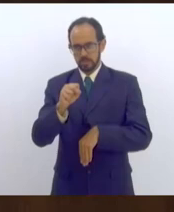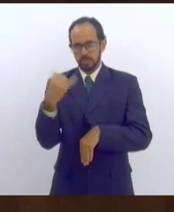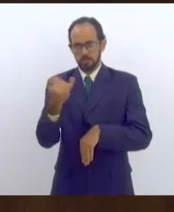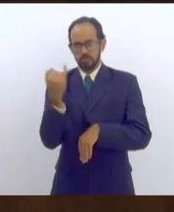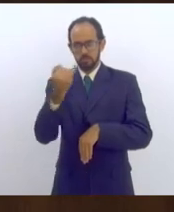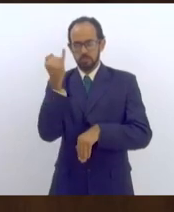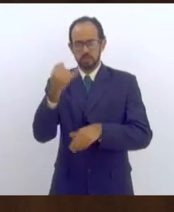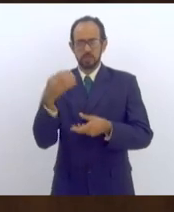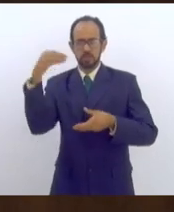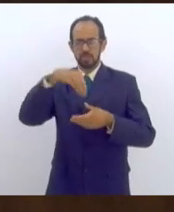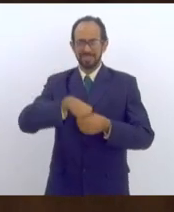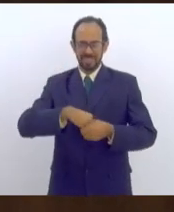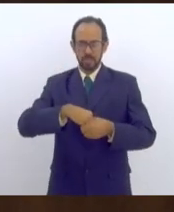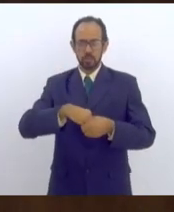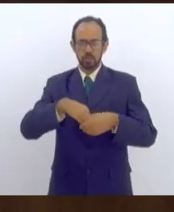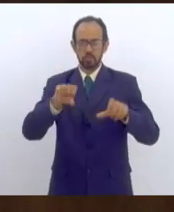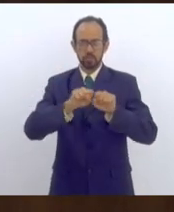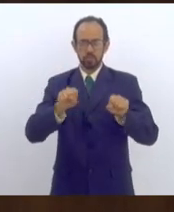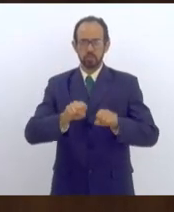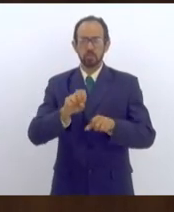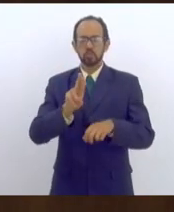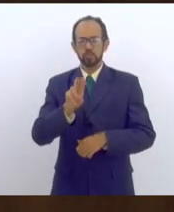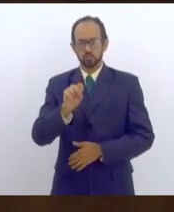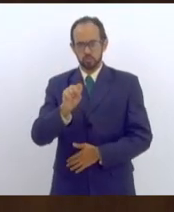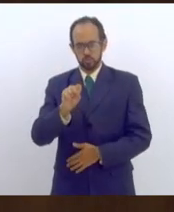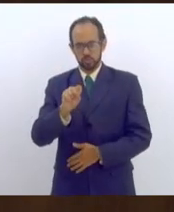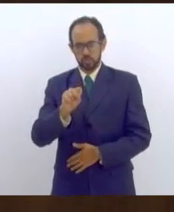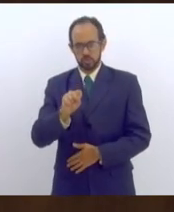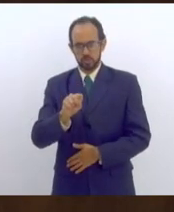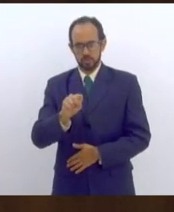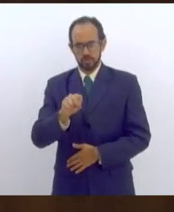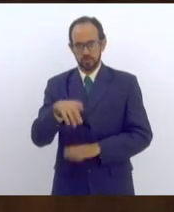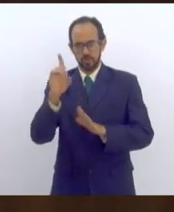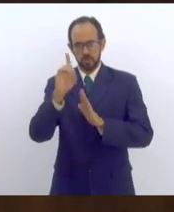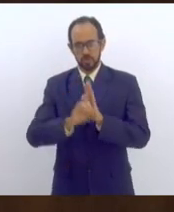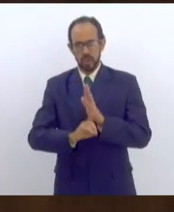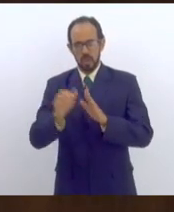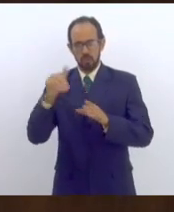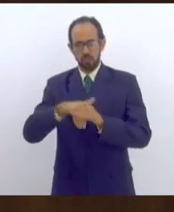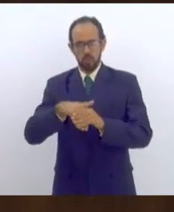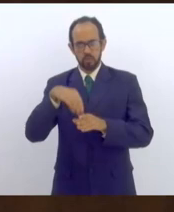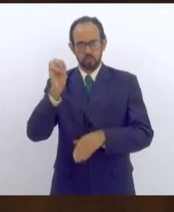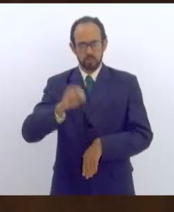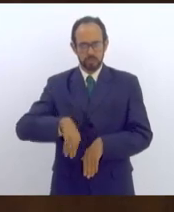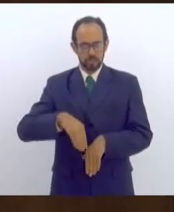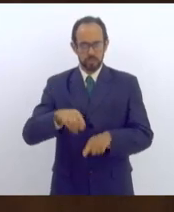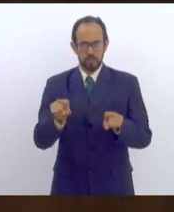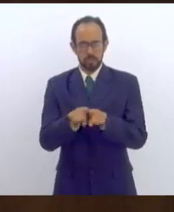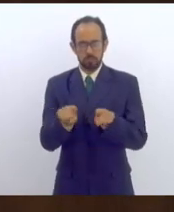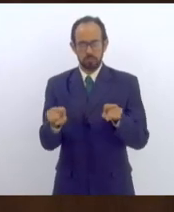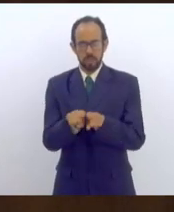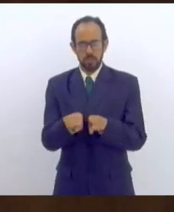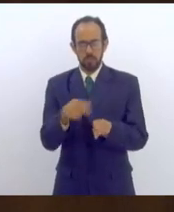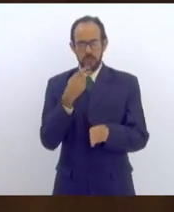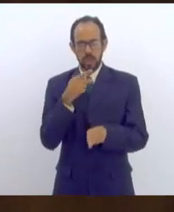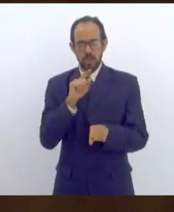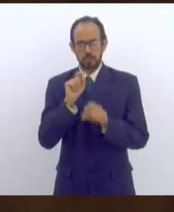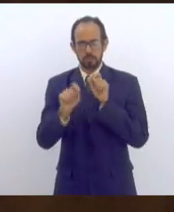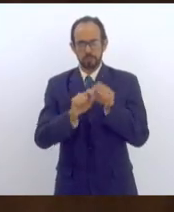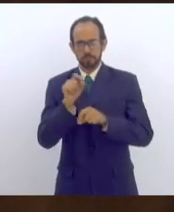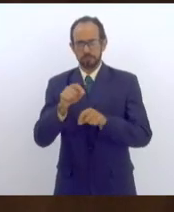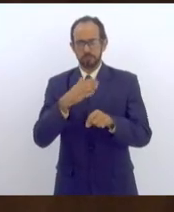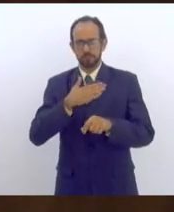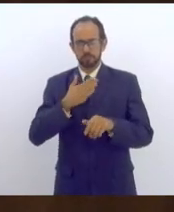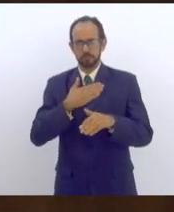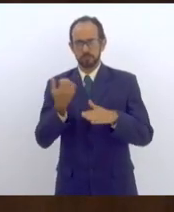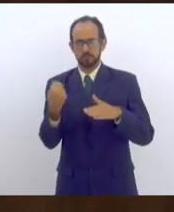do Sistema Único de Saúde. Então, eu quero aqui declarar meu voto favorável e dizer que o meu